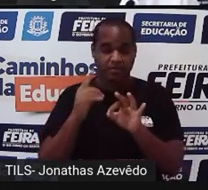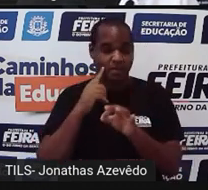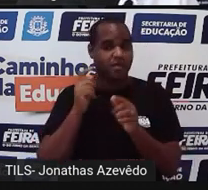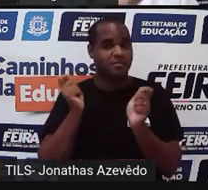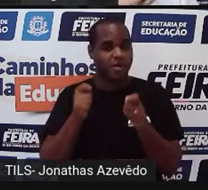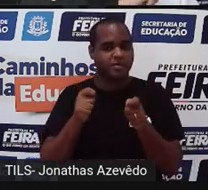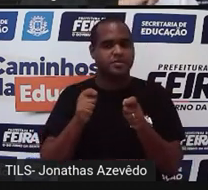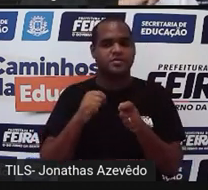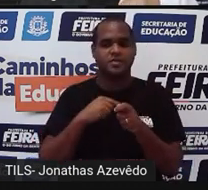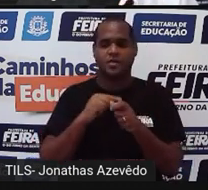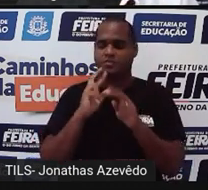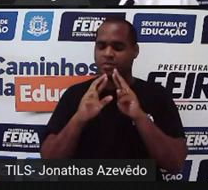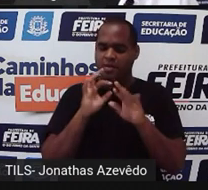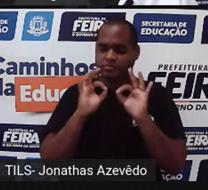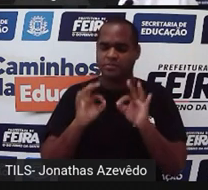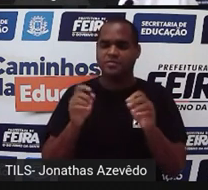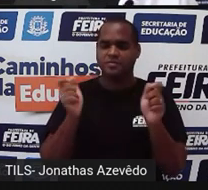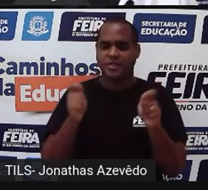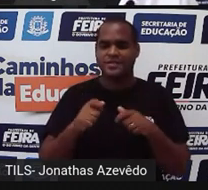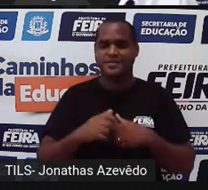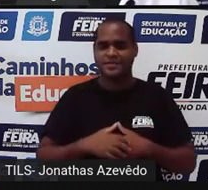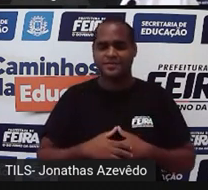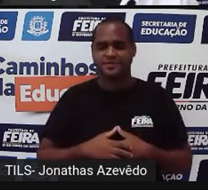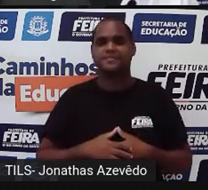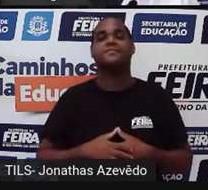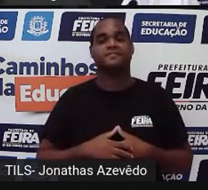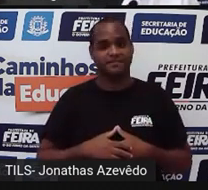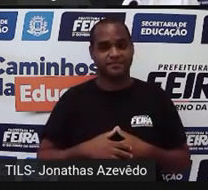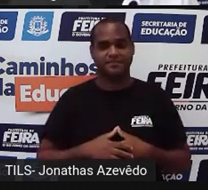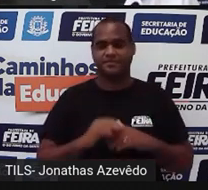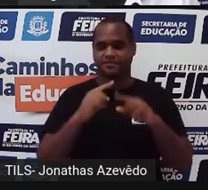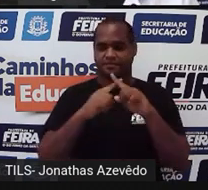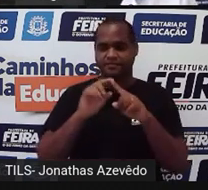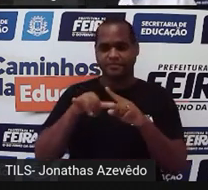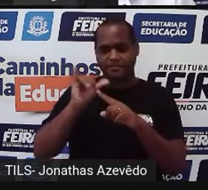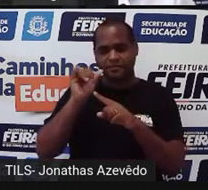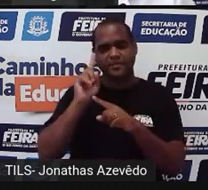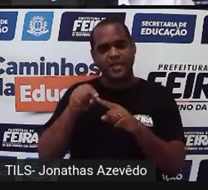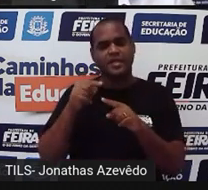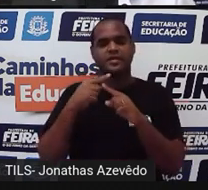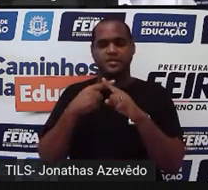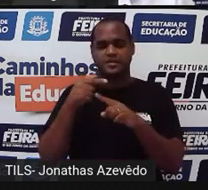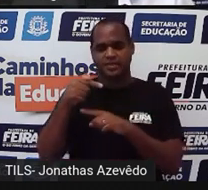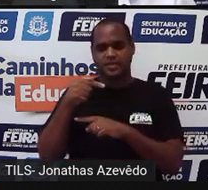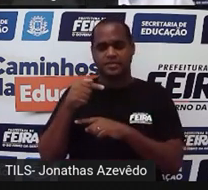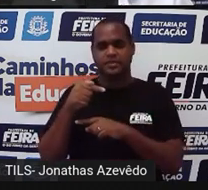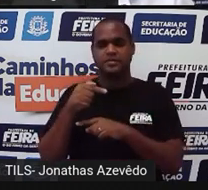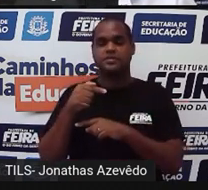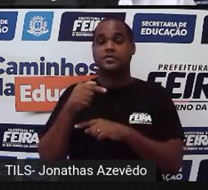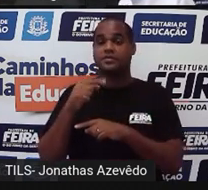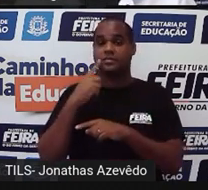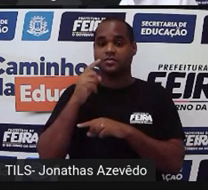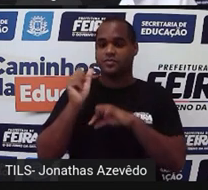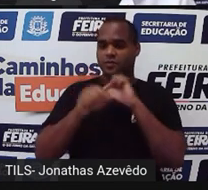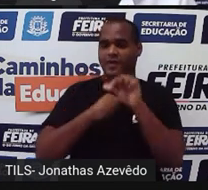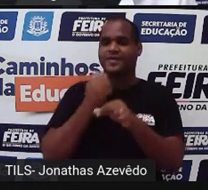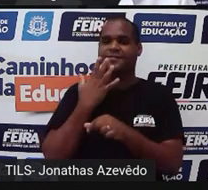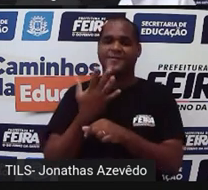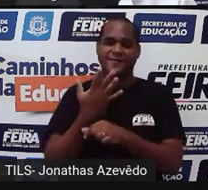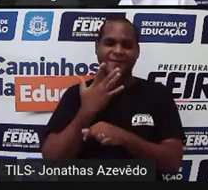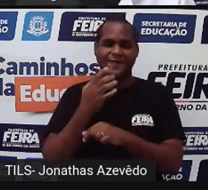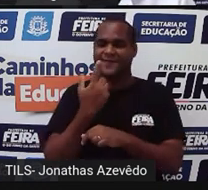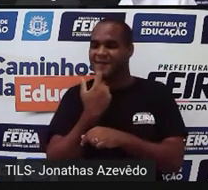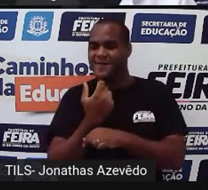a gente já sabe disso. X mais Y igual a 7, apareceu uma reta ali. Eu vou trocar a cor, colocar aqui